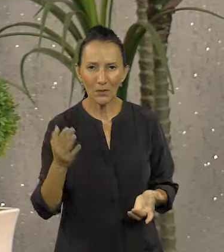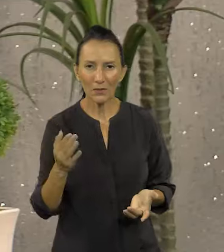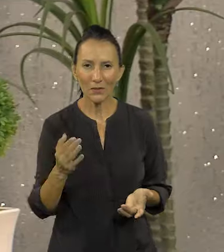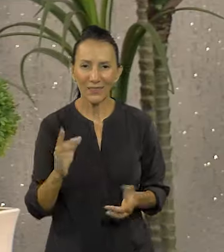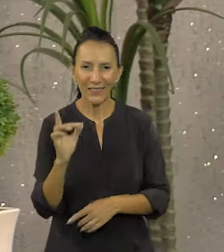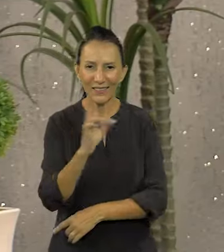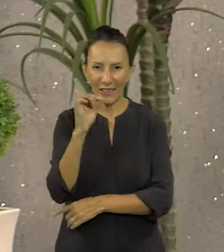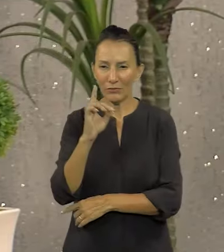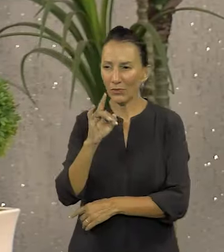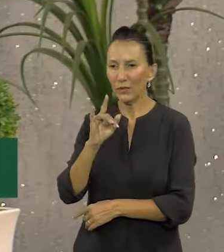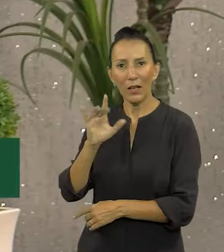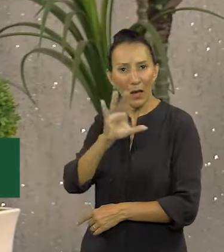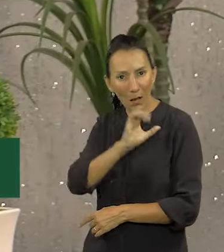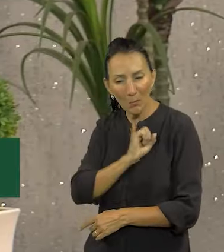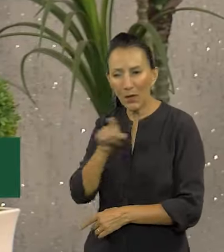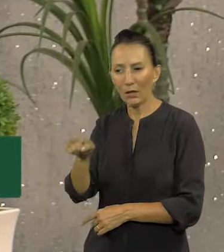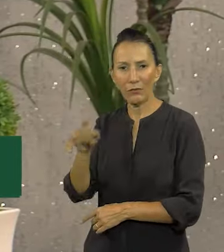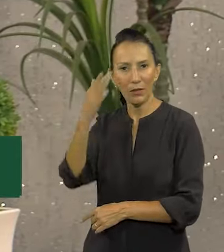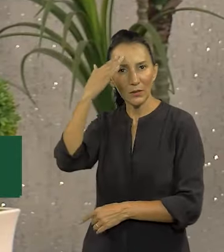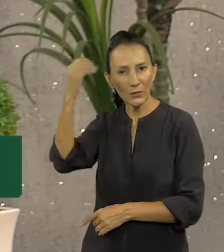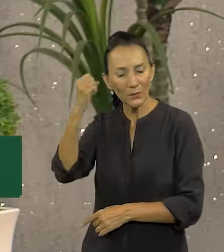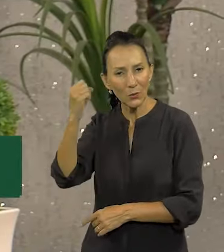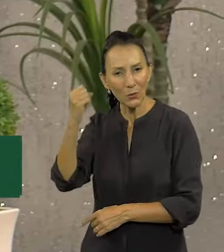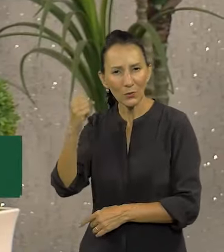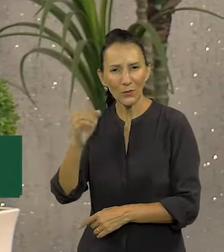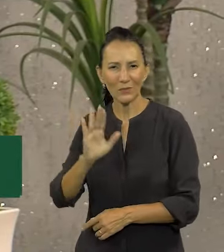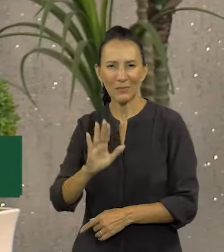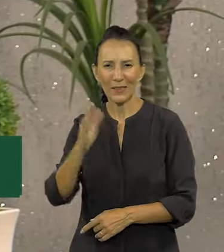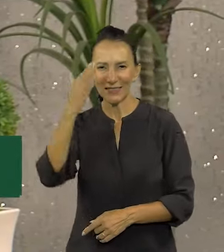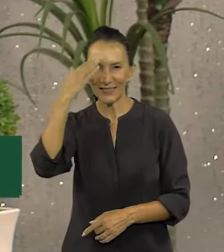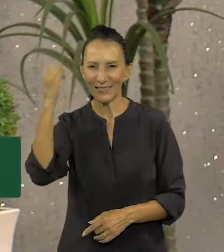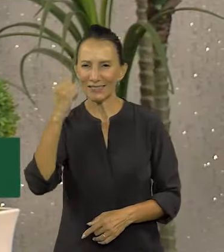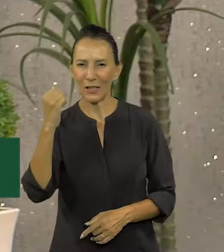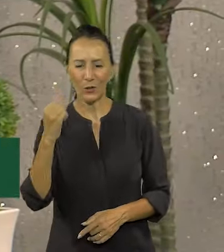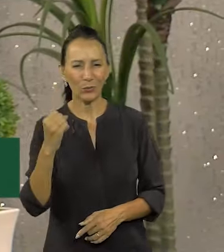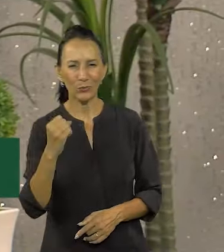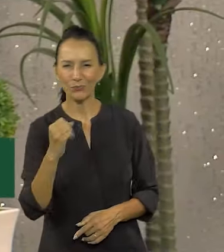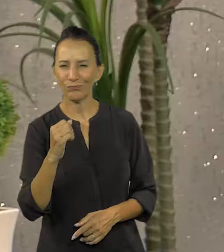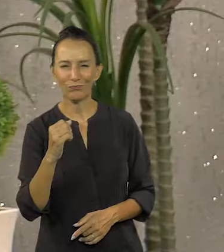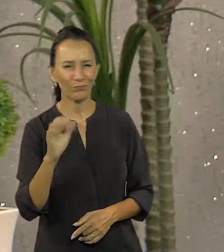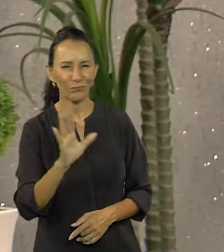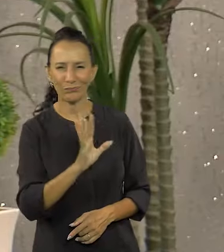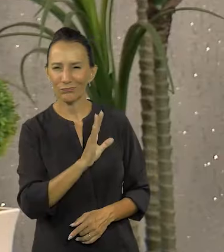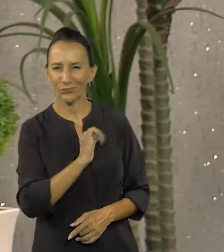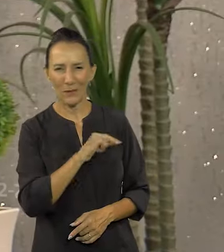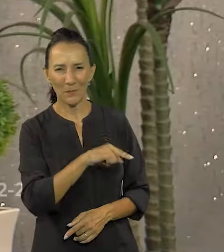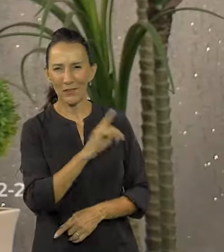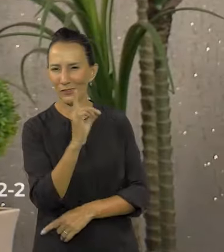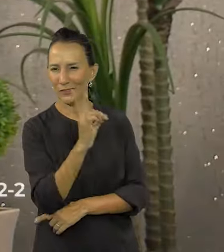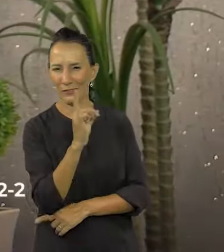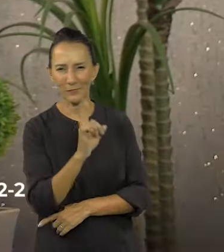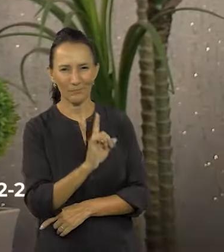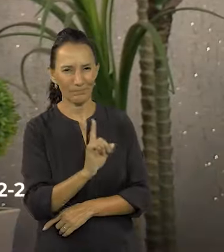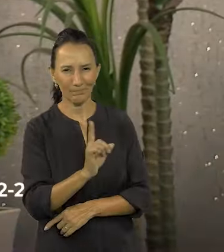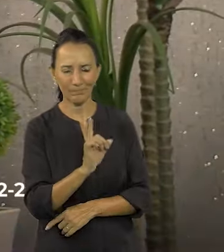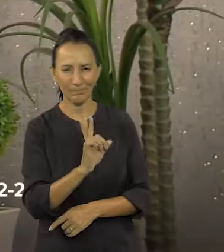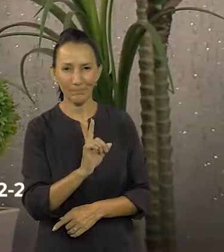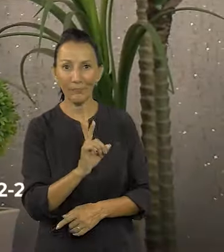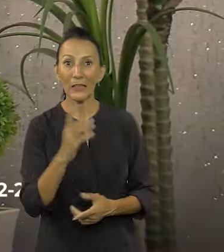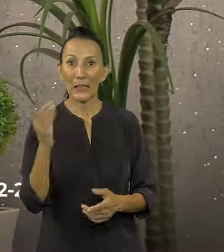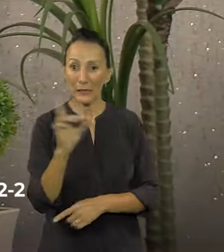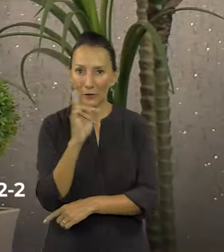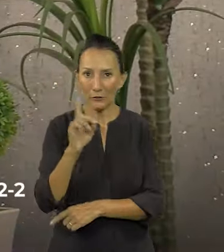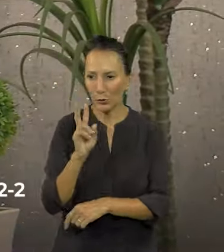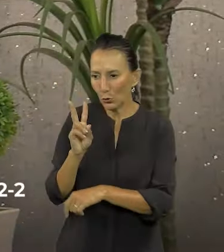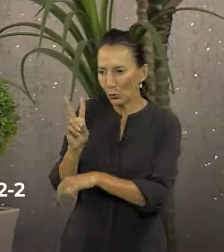pessoa não te amar então Davi amava Saul Davi vivia protegendo